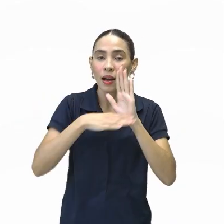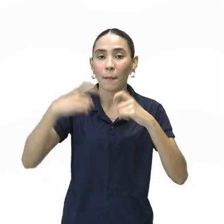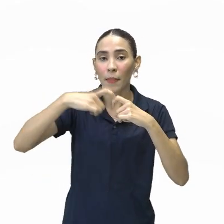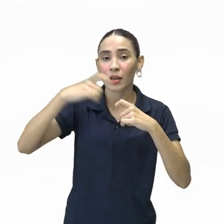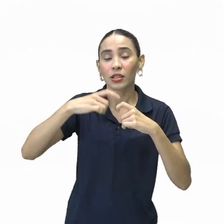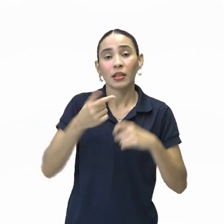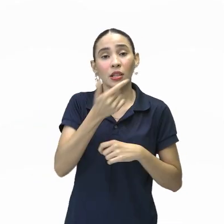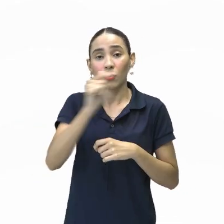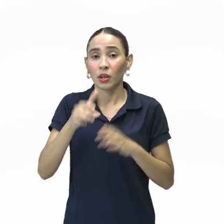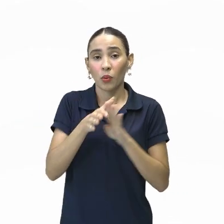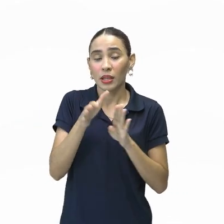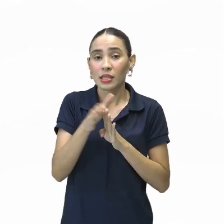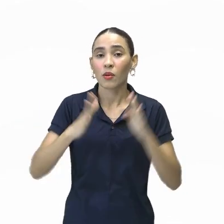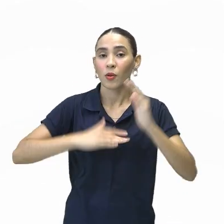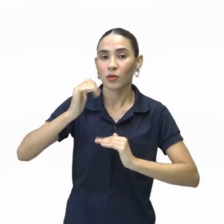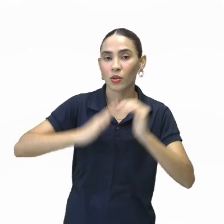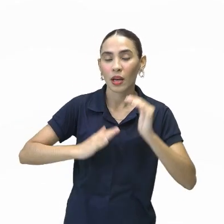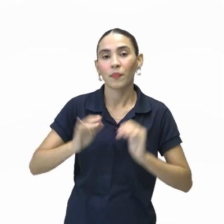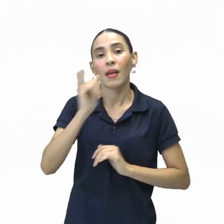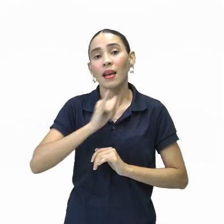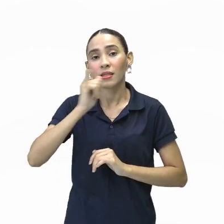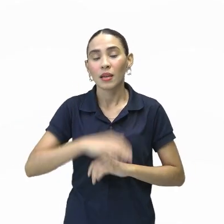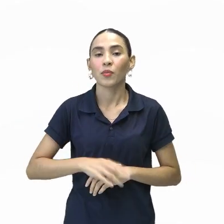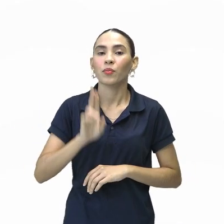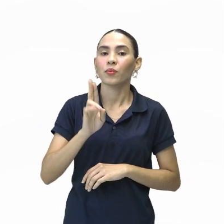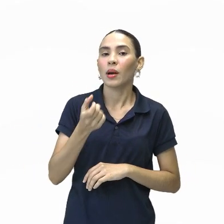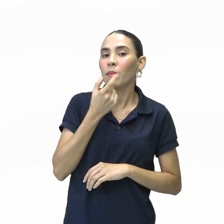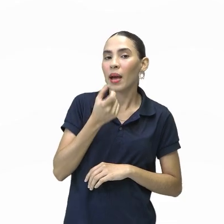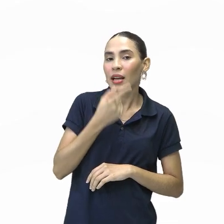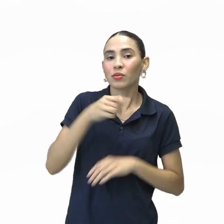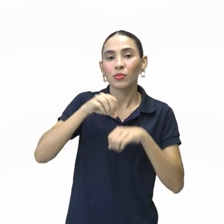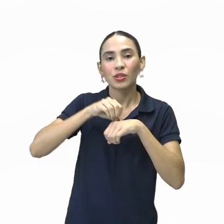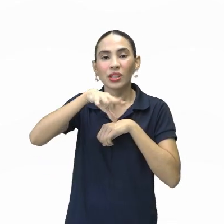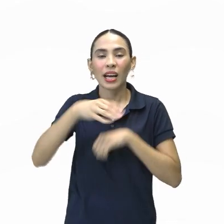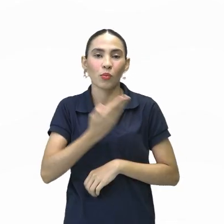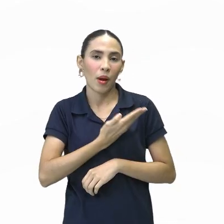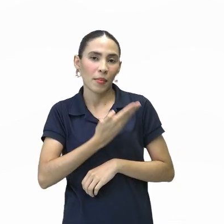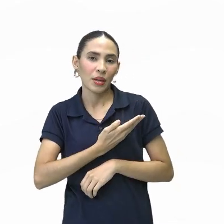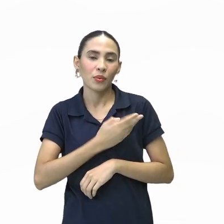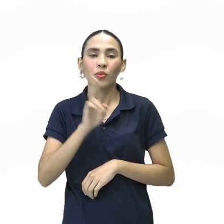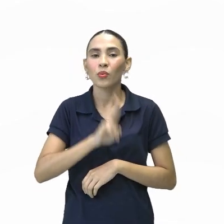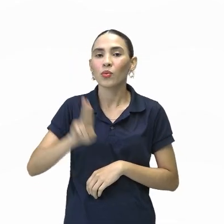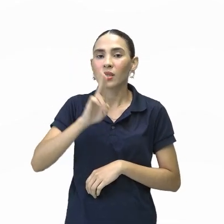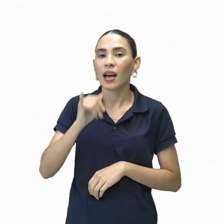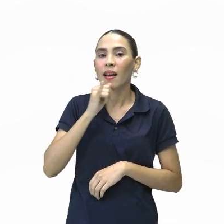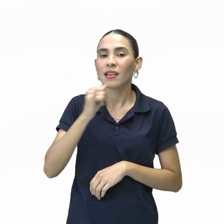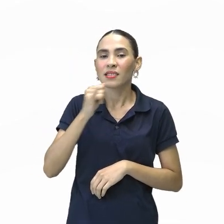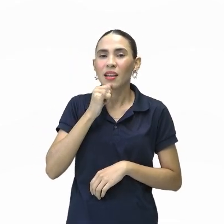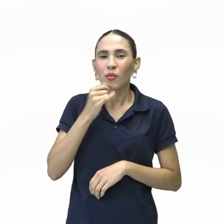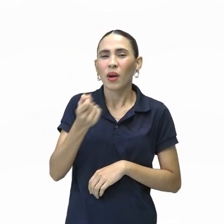sem orientação profissional. Exemplos: tomar remédio indicado por amigo, usar sobra de